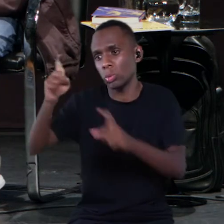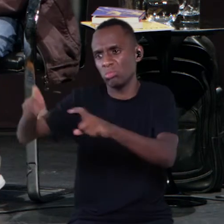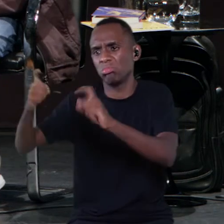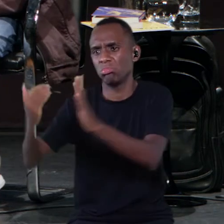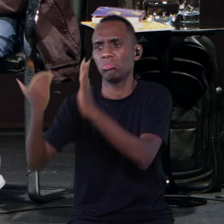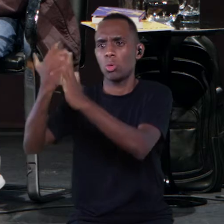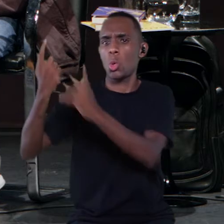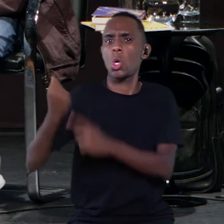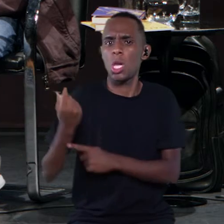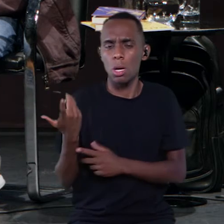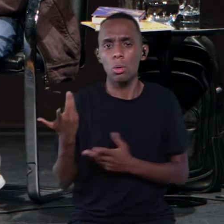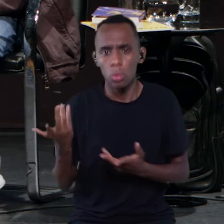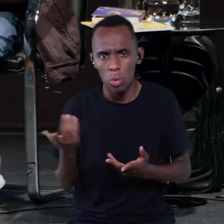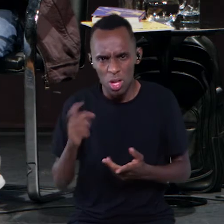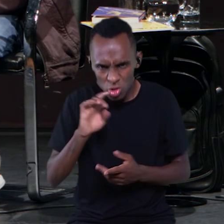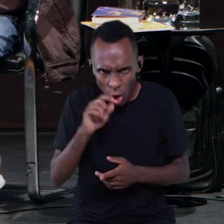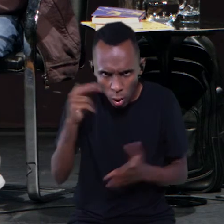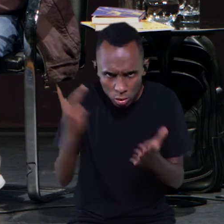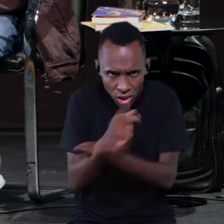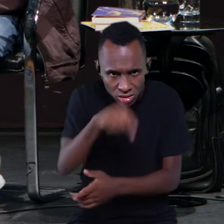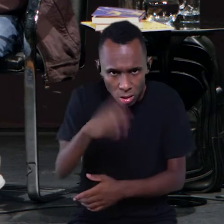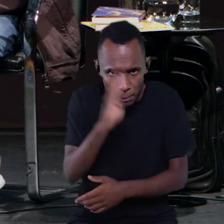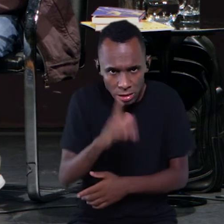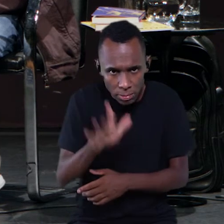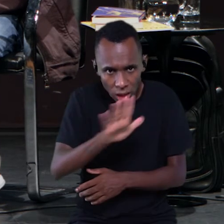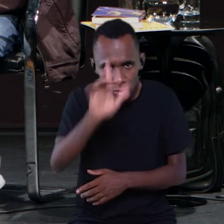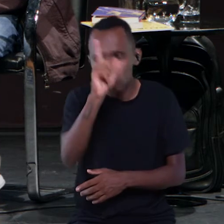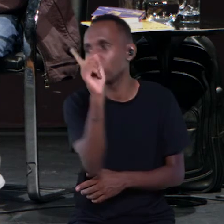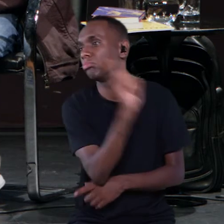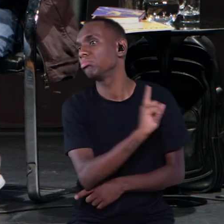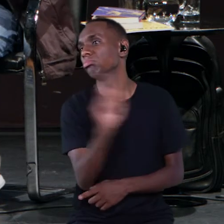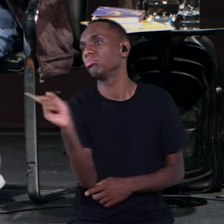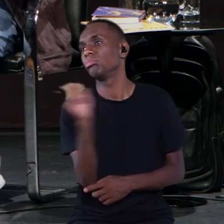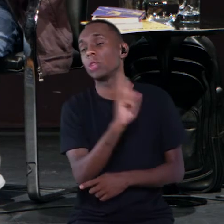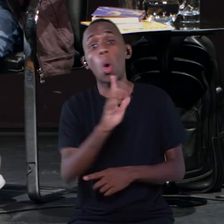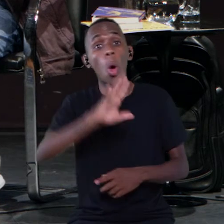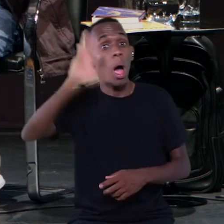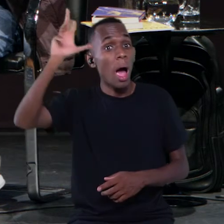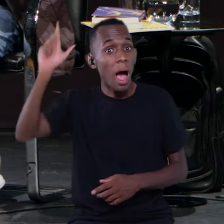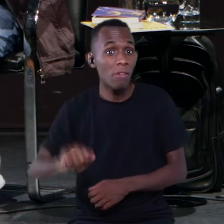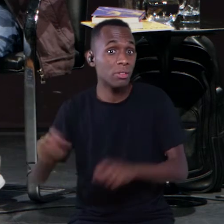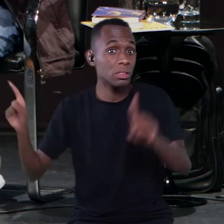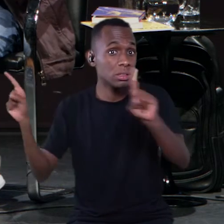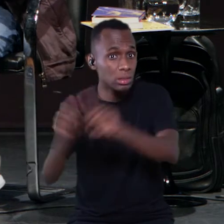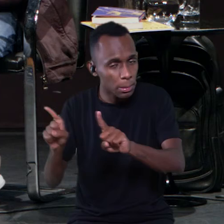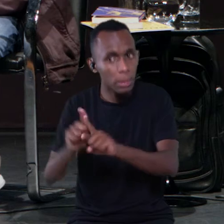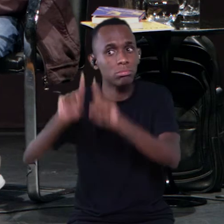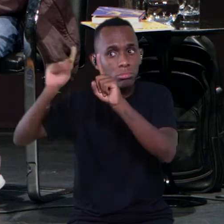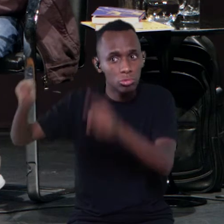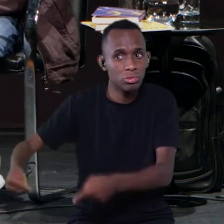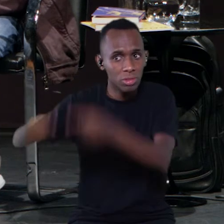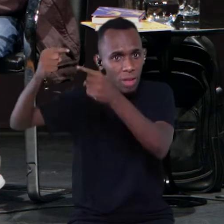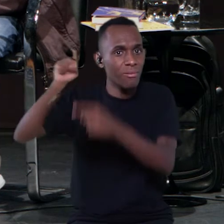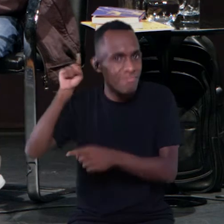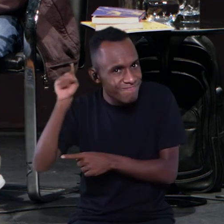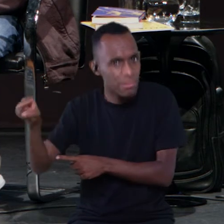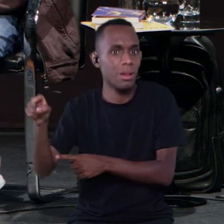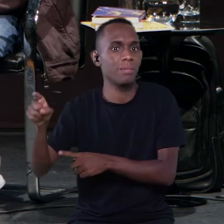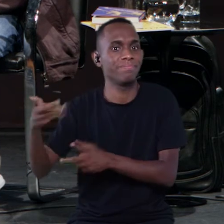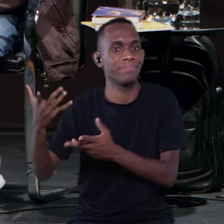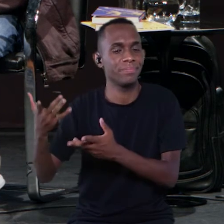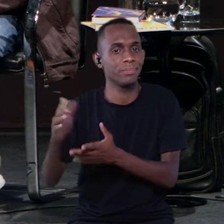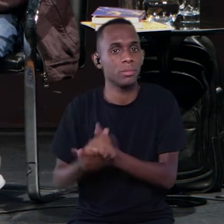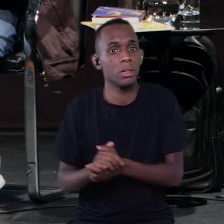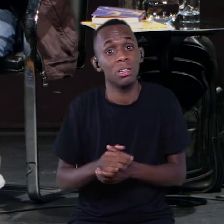fenômeno brasileiro. Isso não é um fenômeno brasileiro. Você pega a África hoje, essa luta pela terra está lá. A gente